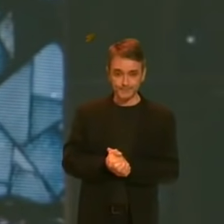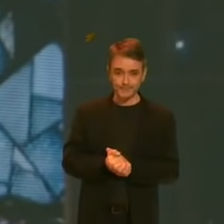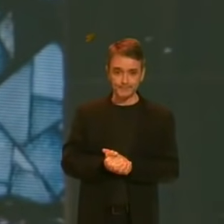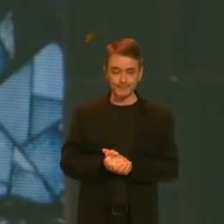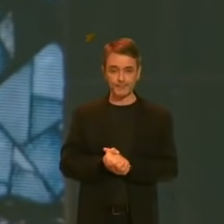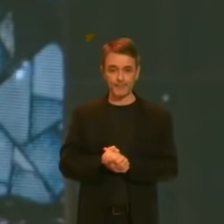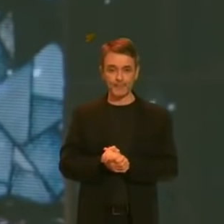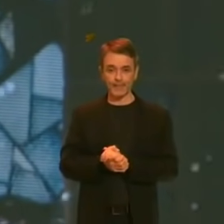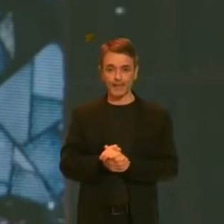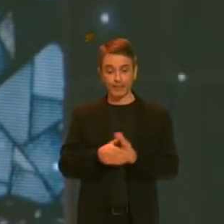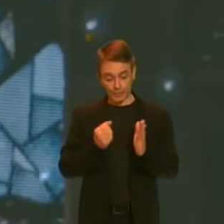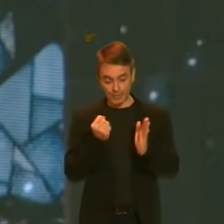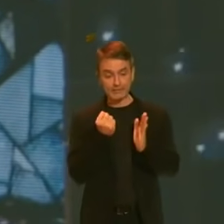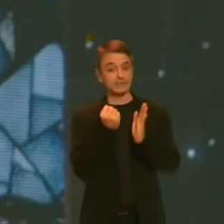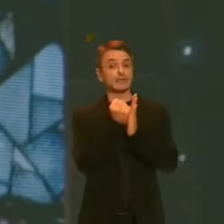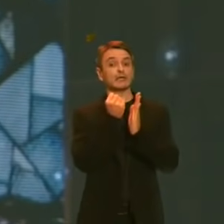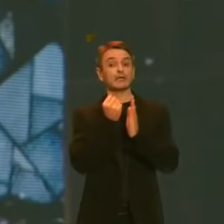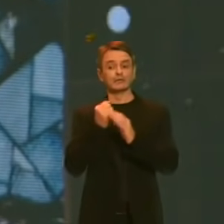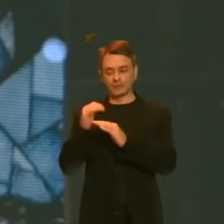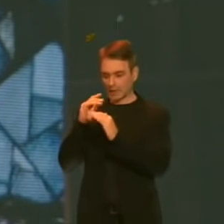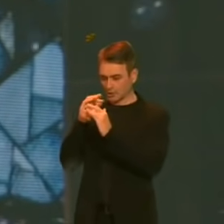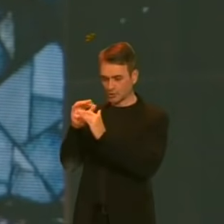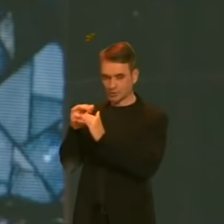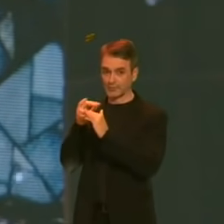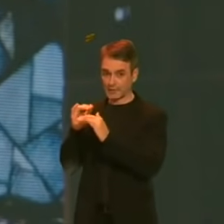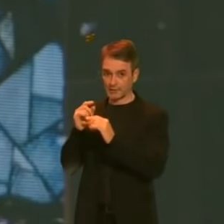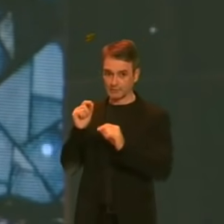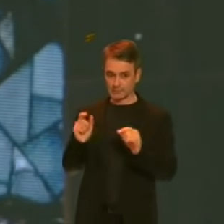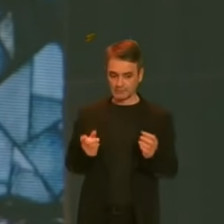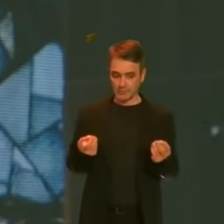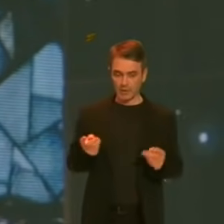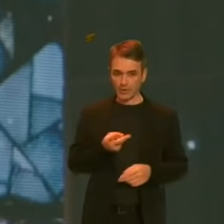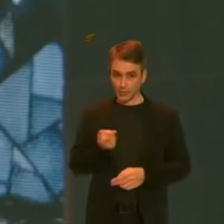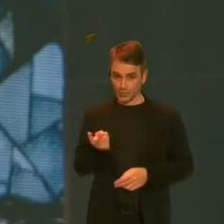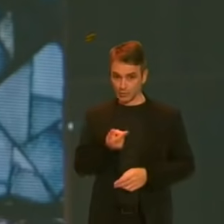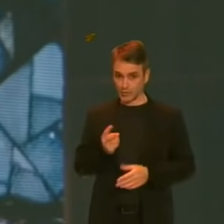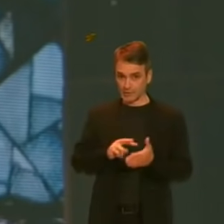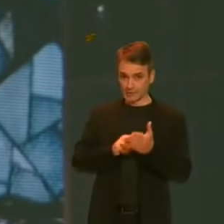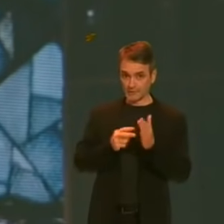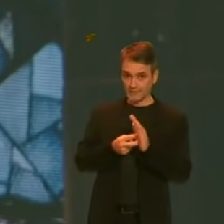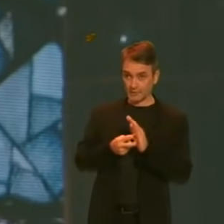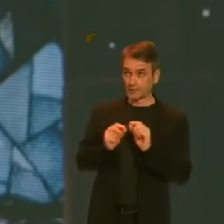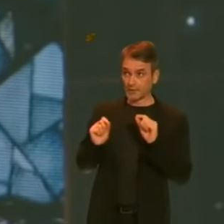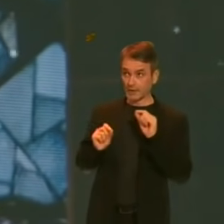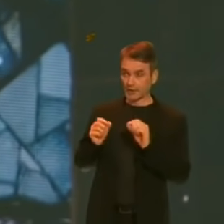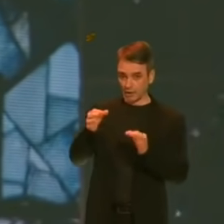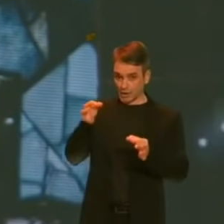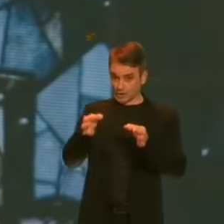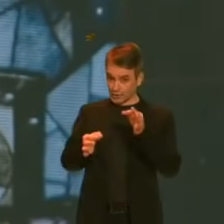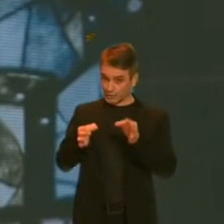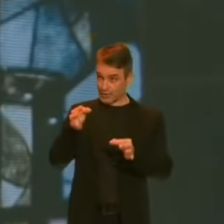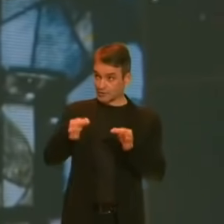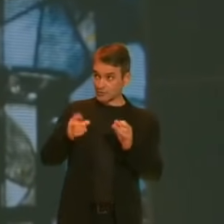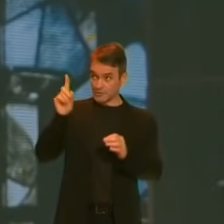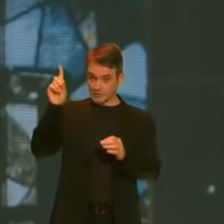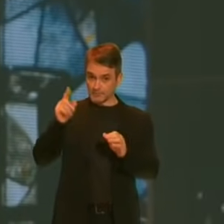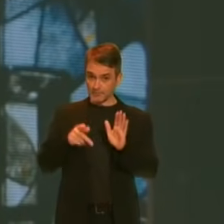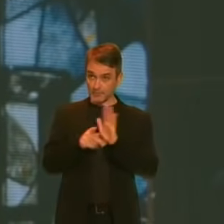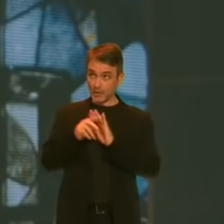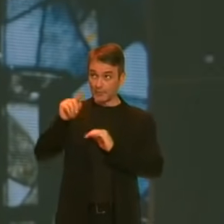tanto os selos como as trombetas são juízos de advertência de Deus, onde Deus